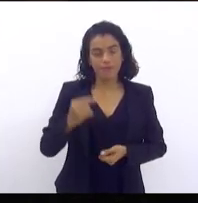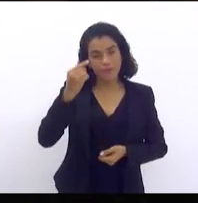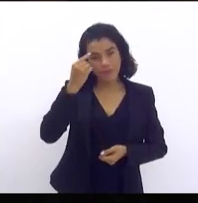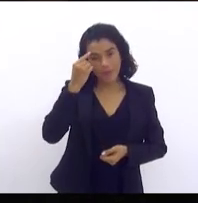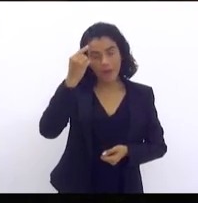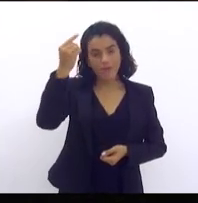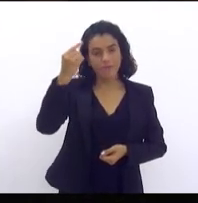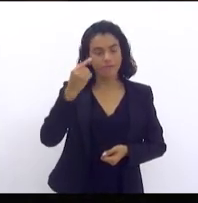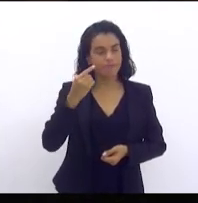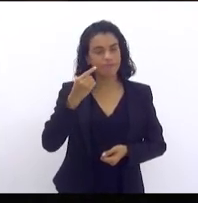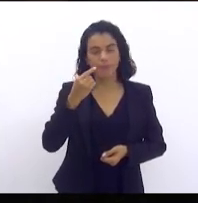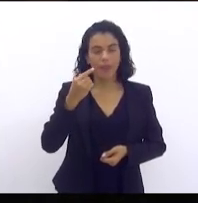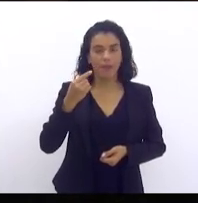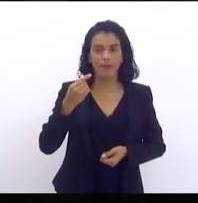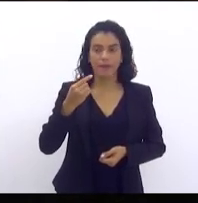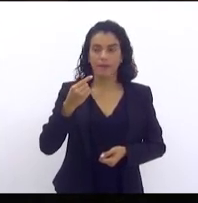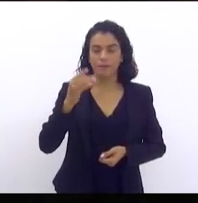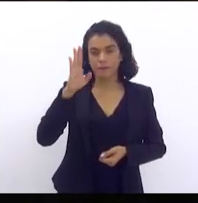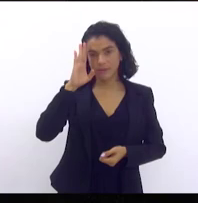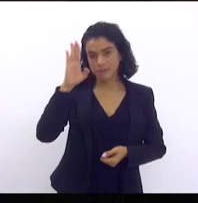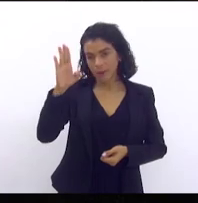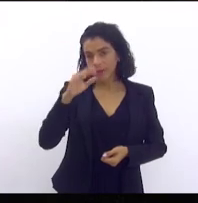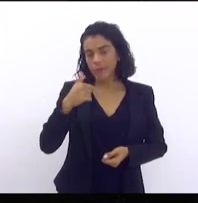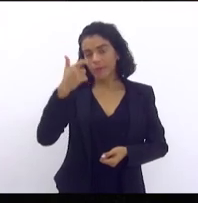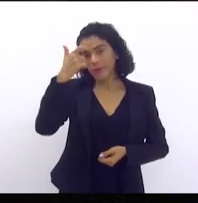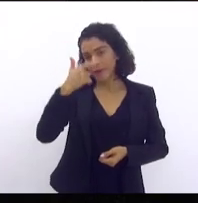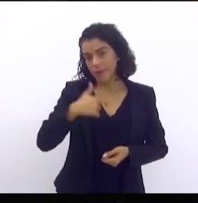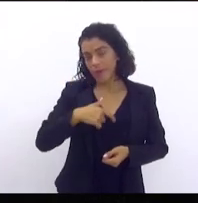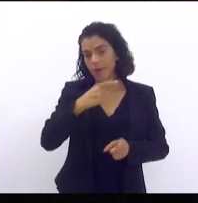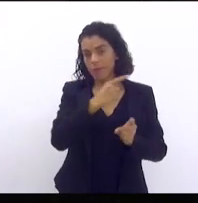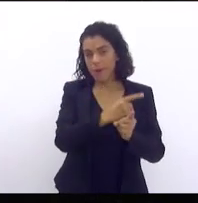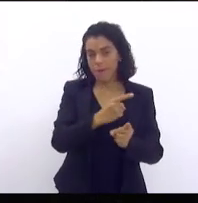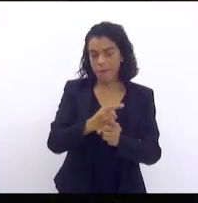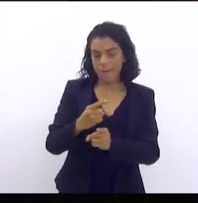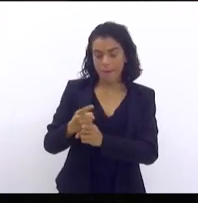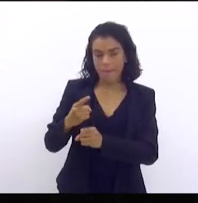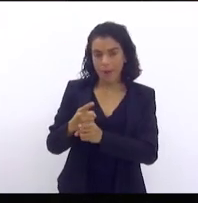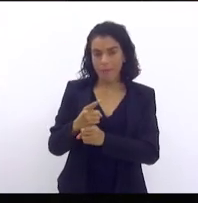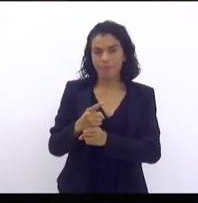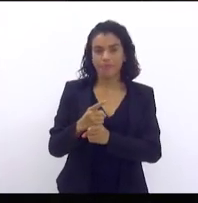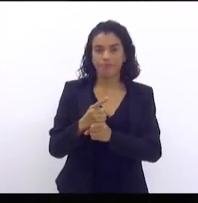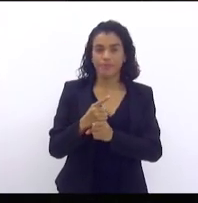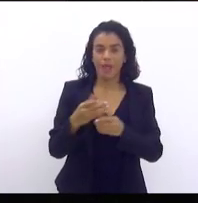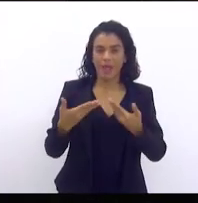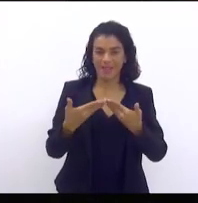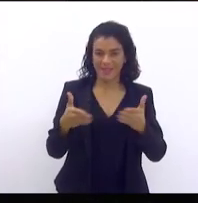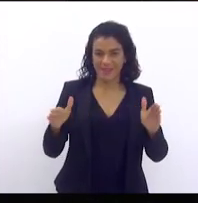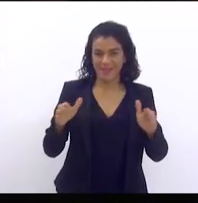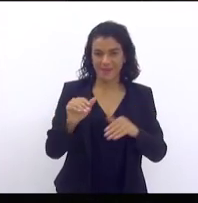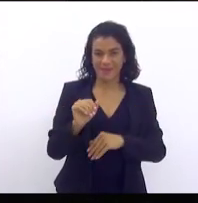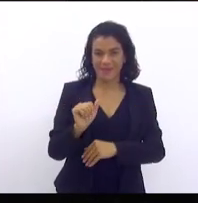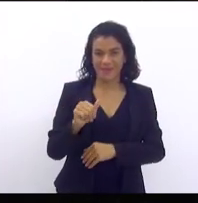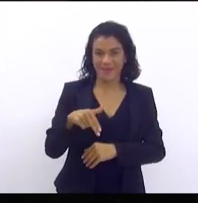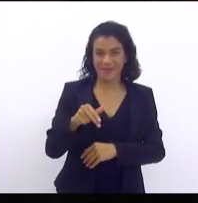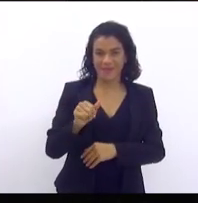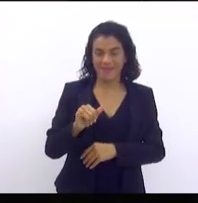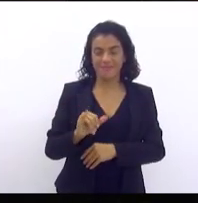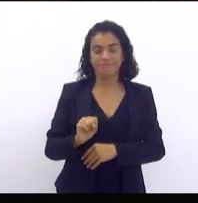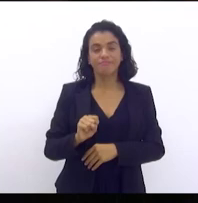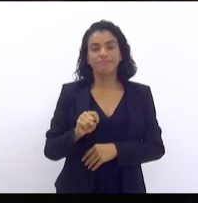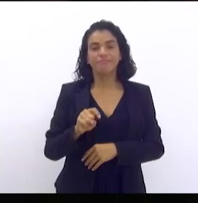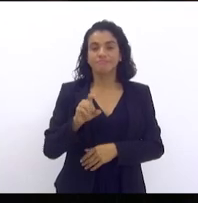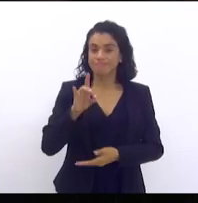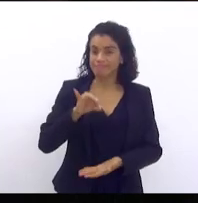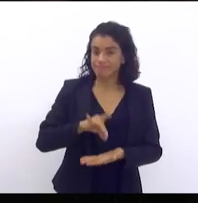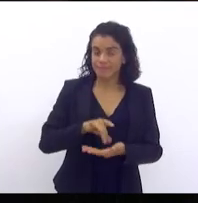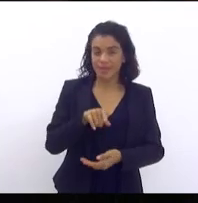ideia que eu verifiquei nos anais dessa inauguração foi que exatamente